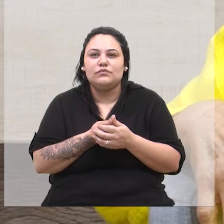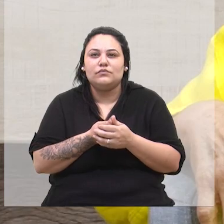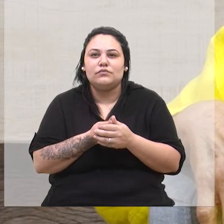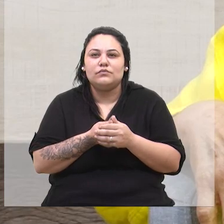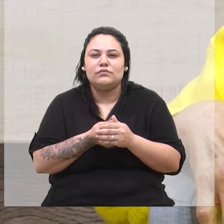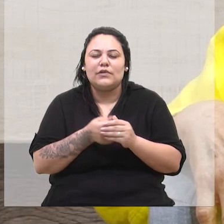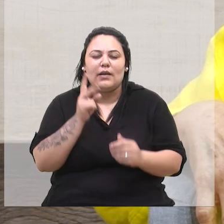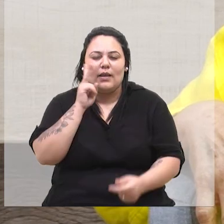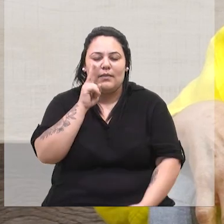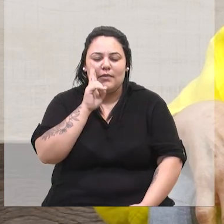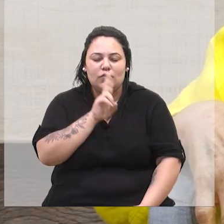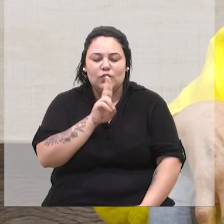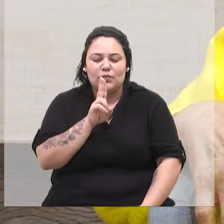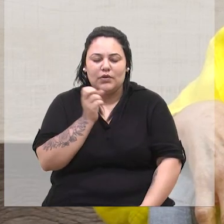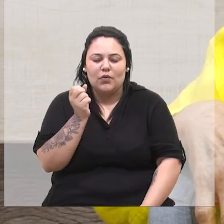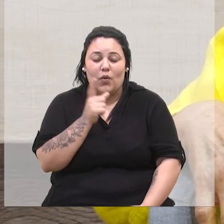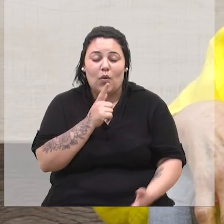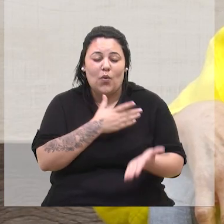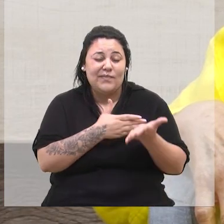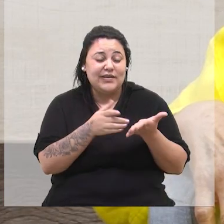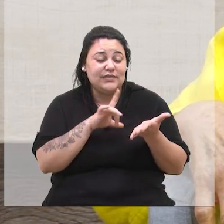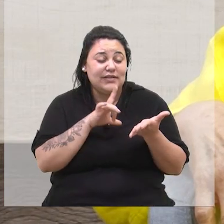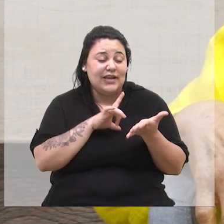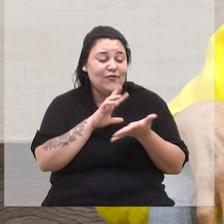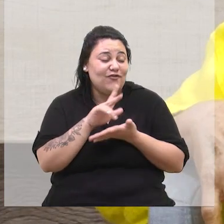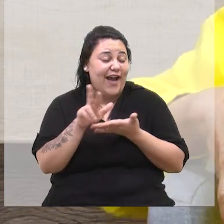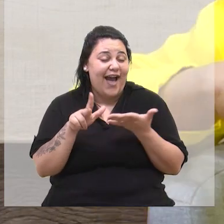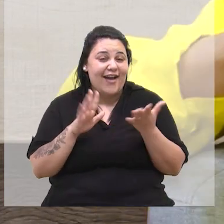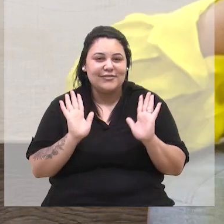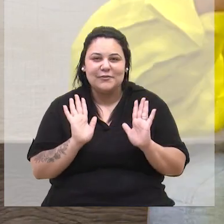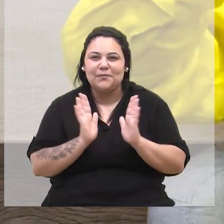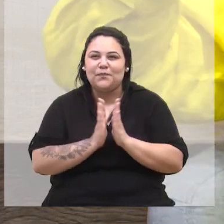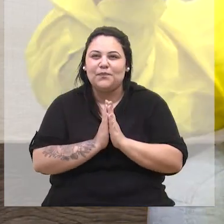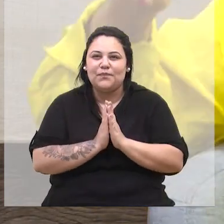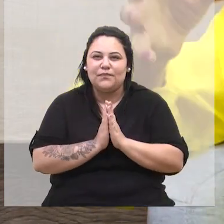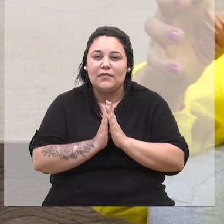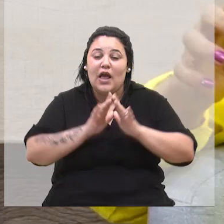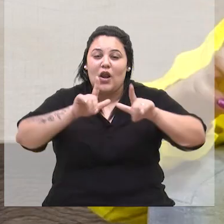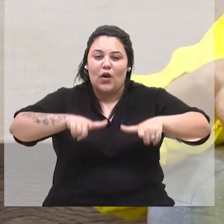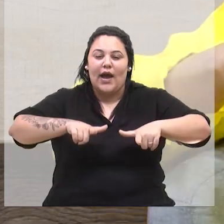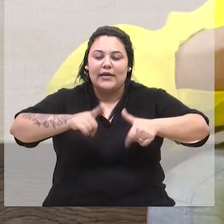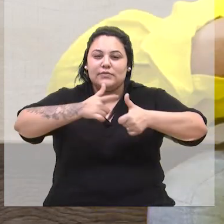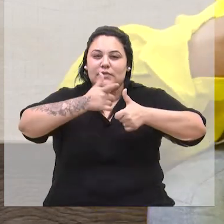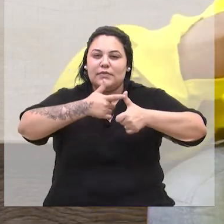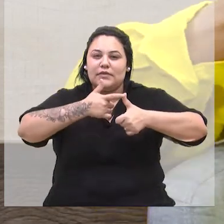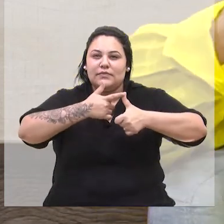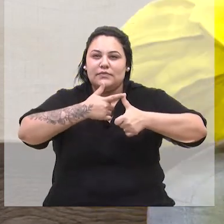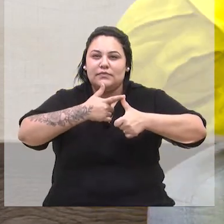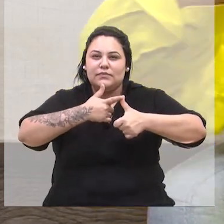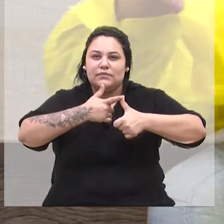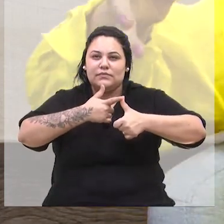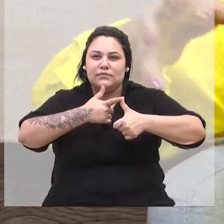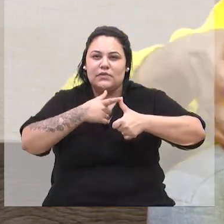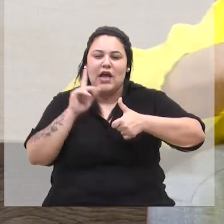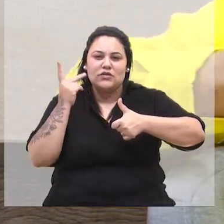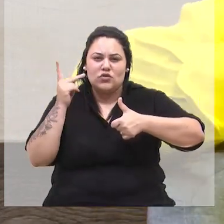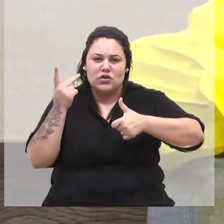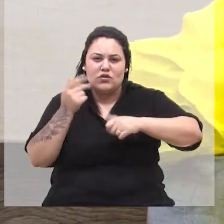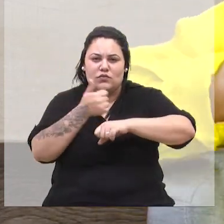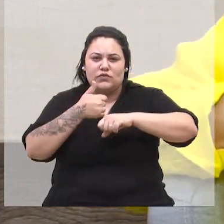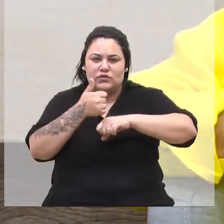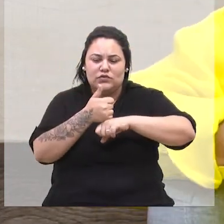Deixa eu me ver qual que eu começo, porque são várias agora. Tem uma... As pesquisas locais. Primeiro, as historiadoras